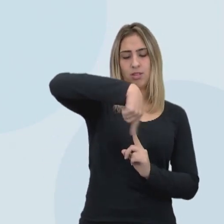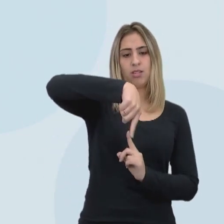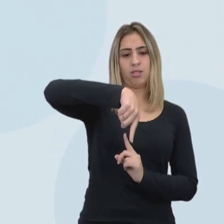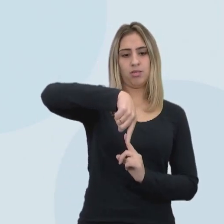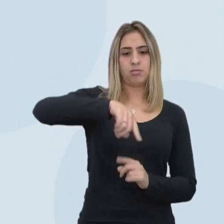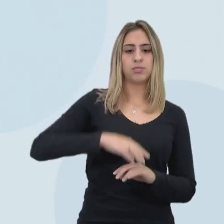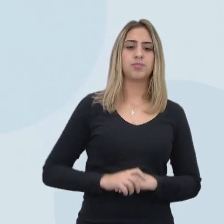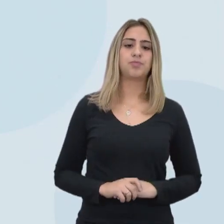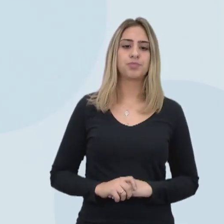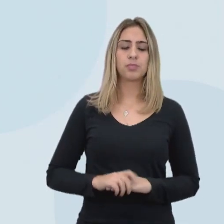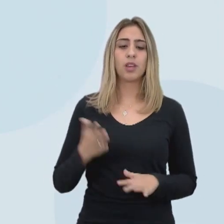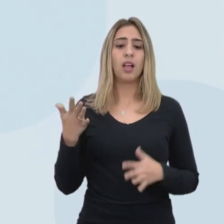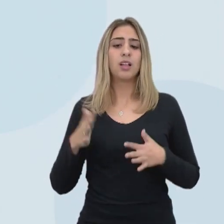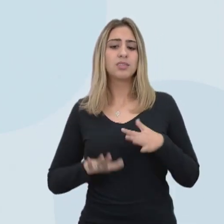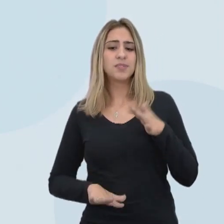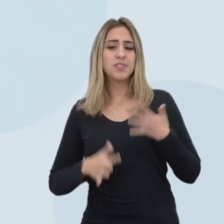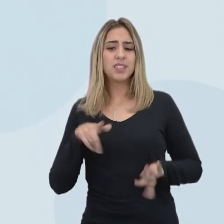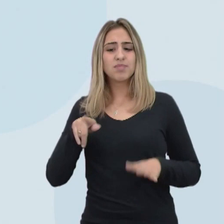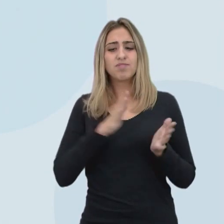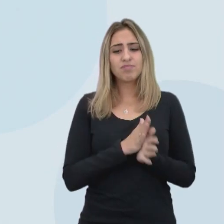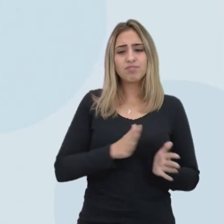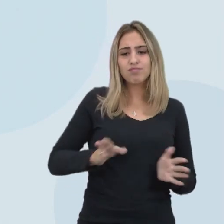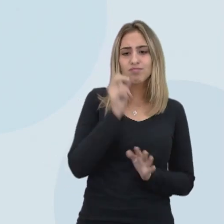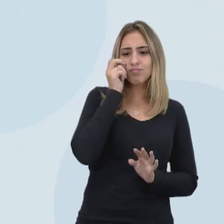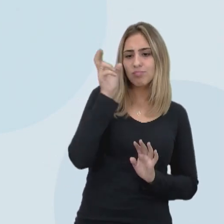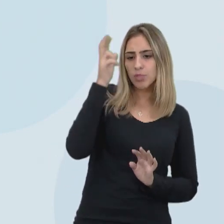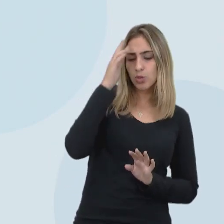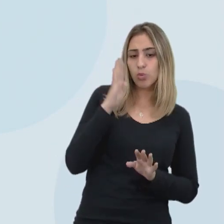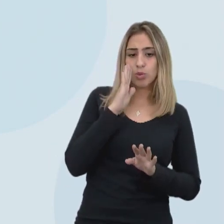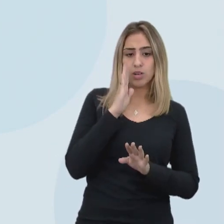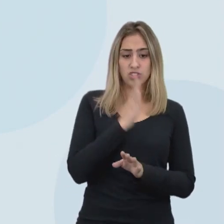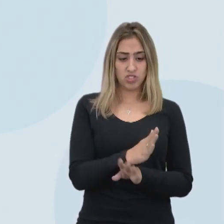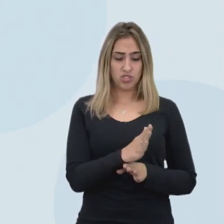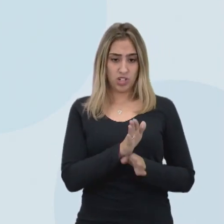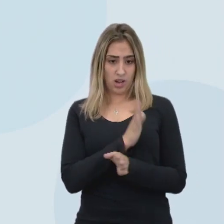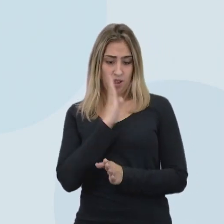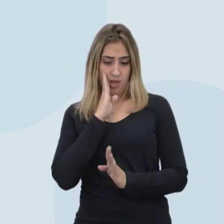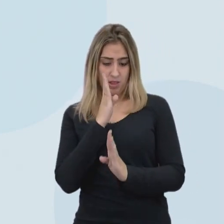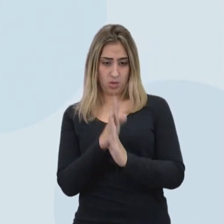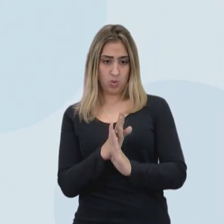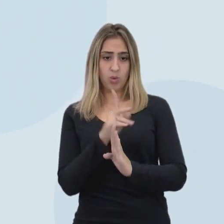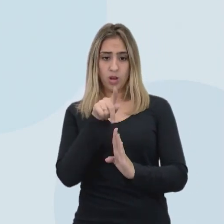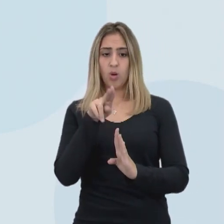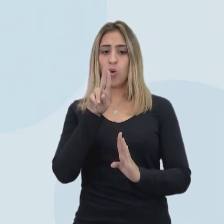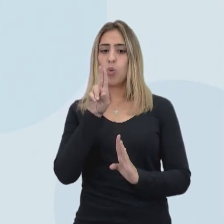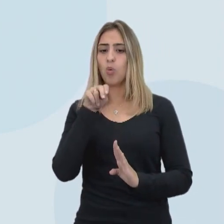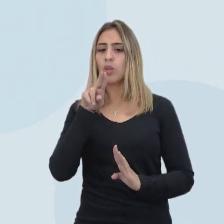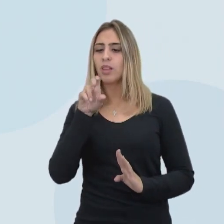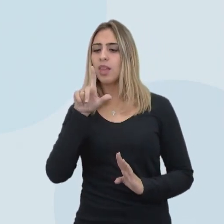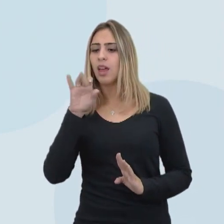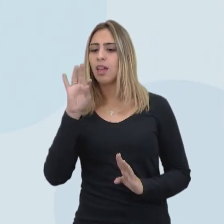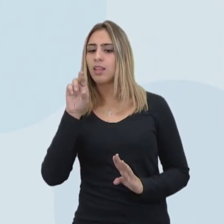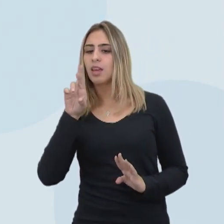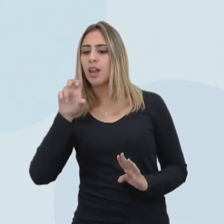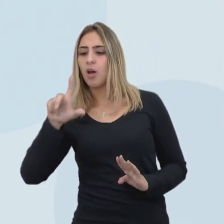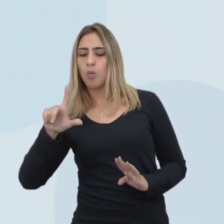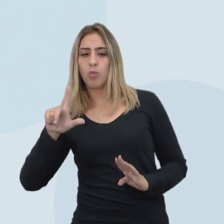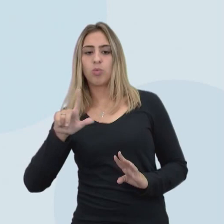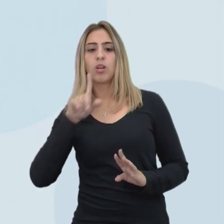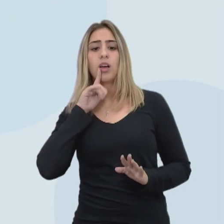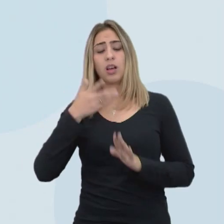dispositivo. Às vezes, esse processo de aculturação indireta, ele pode ser unilateral. Antes da